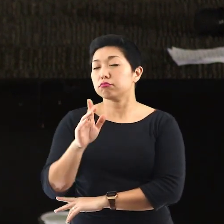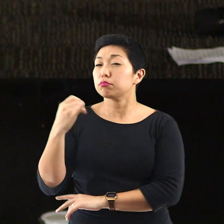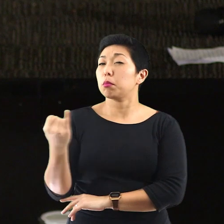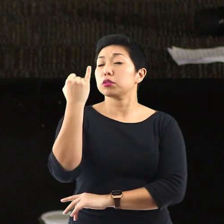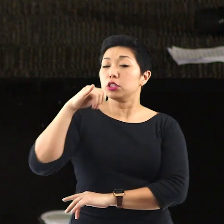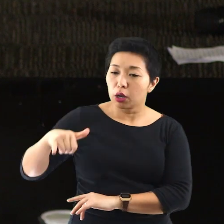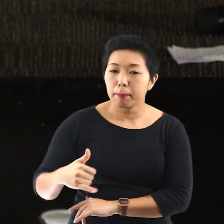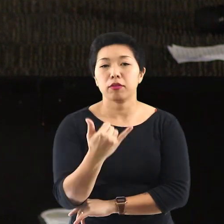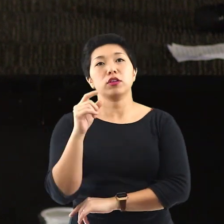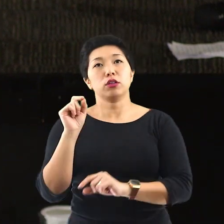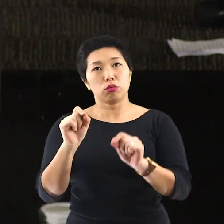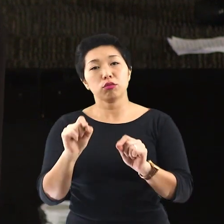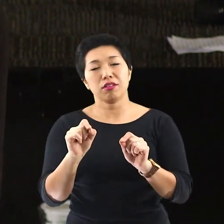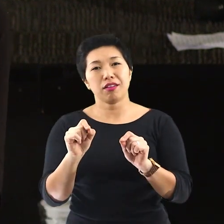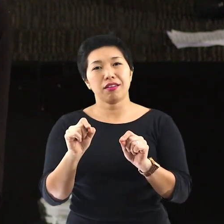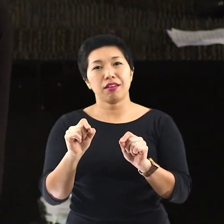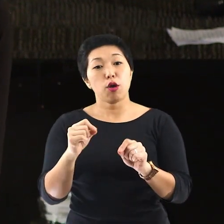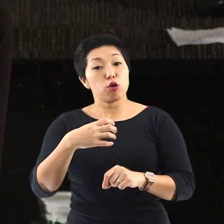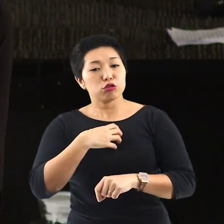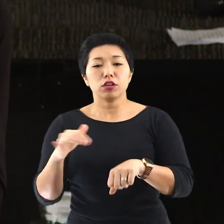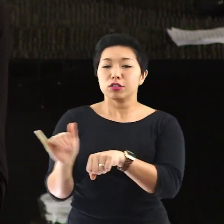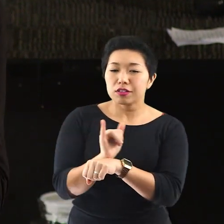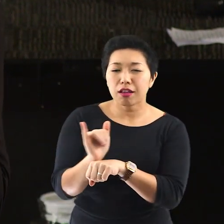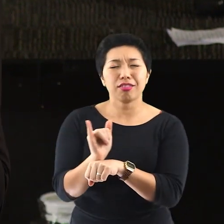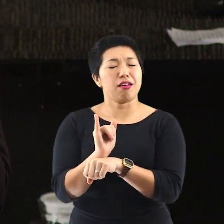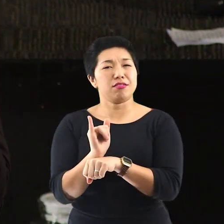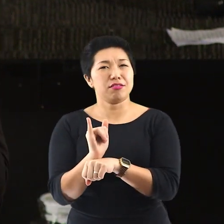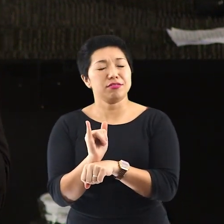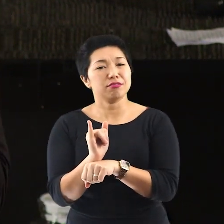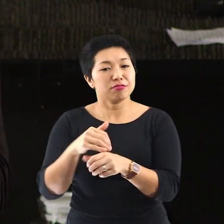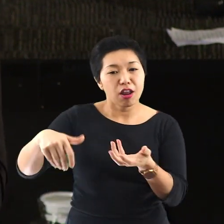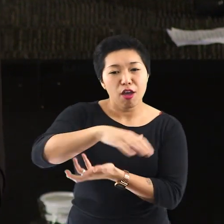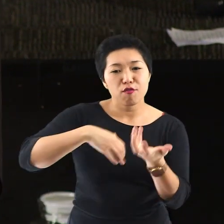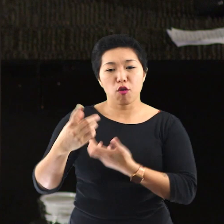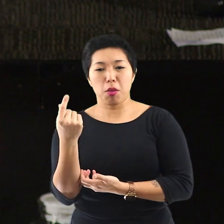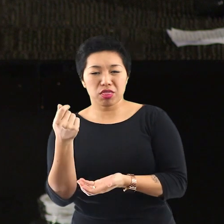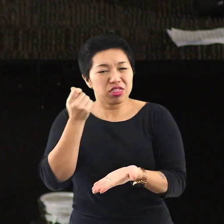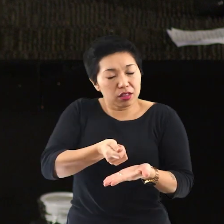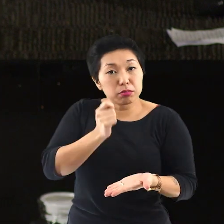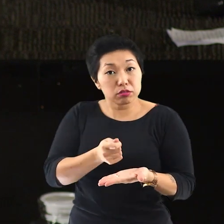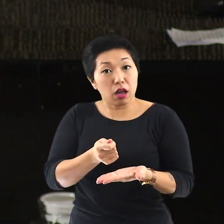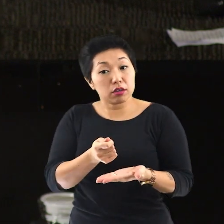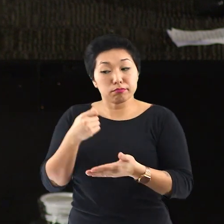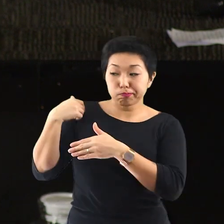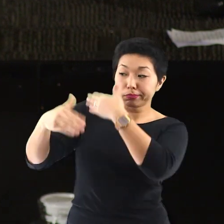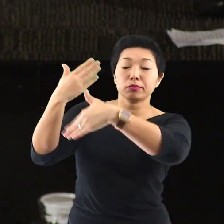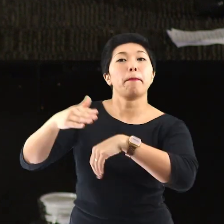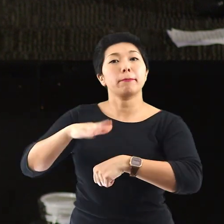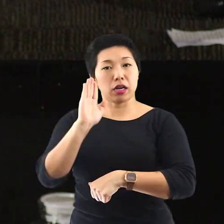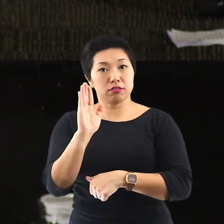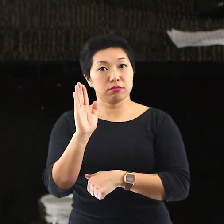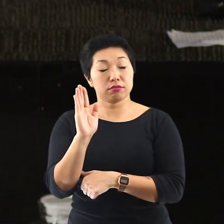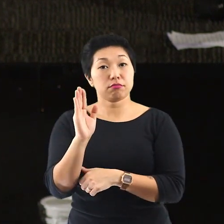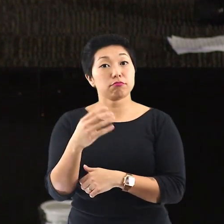importante aproveitar o desejo da reforma tributária de torná-la mais progressiva, fazendo